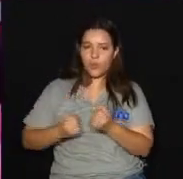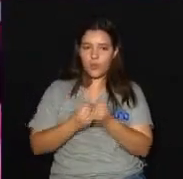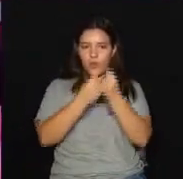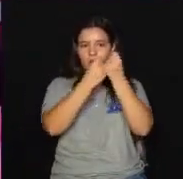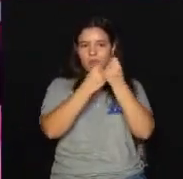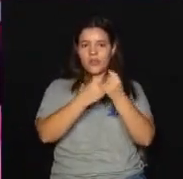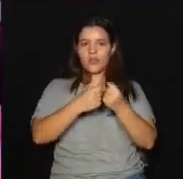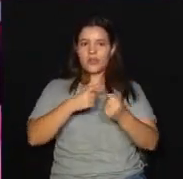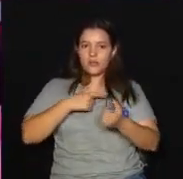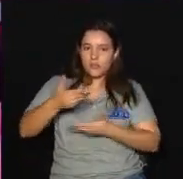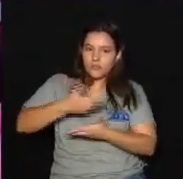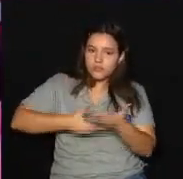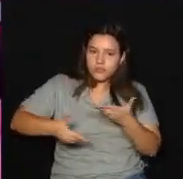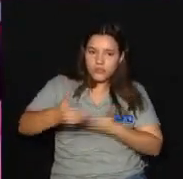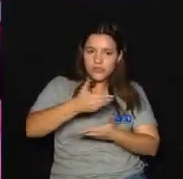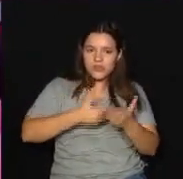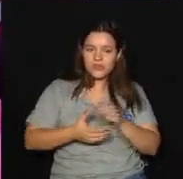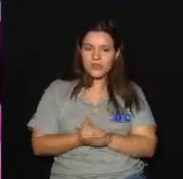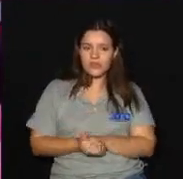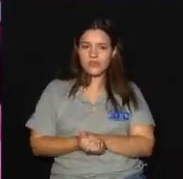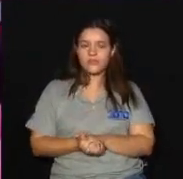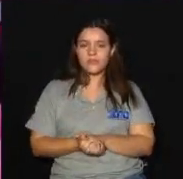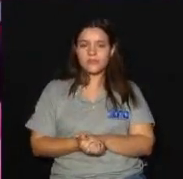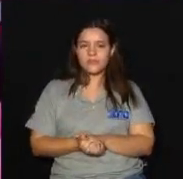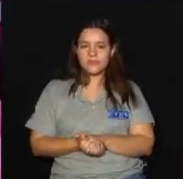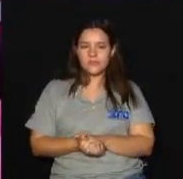de diálogo, que é o que